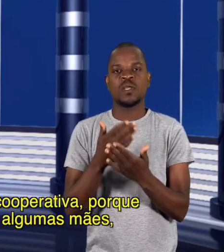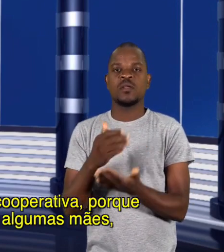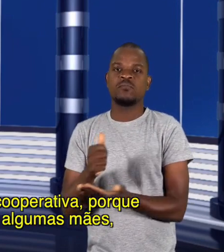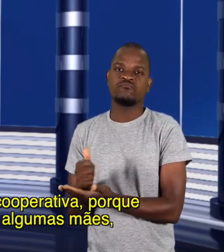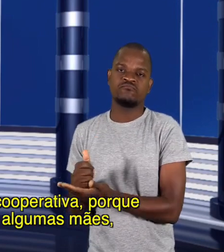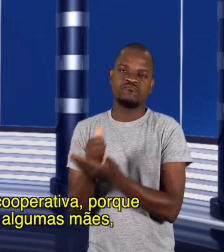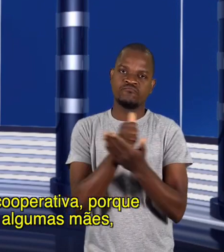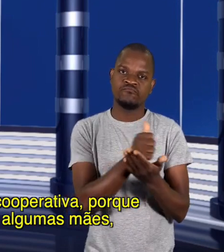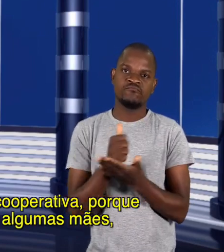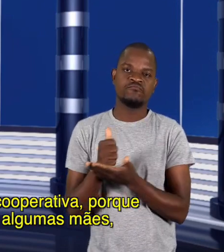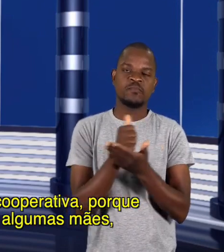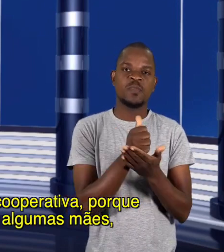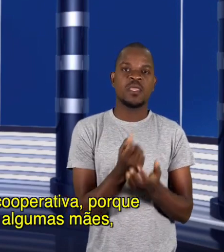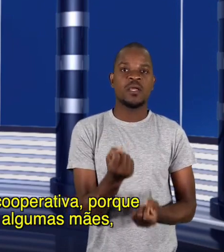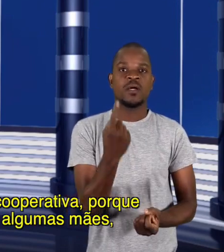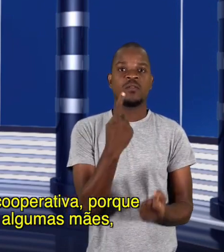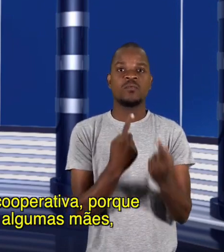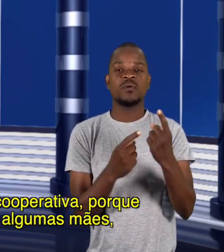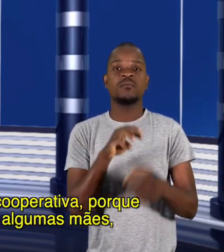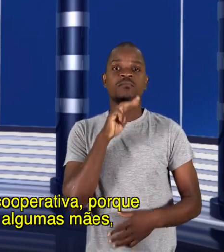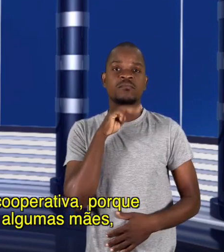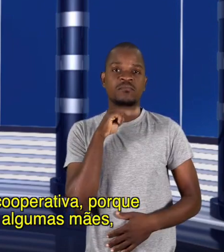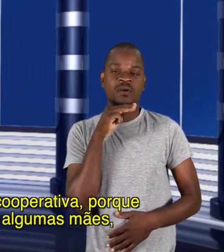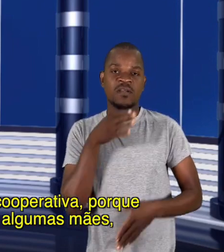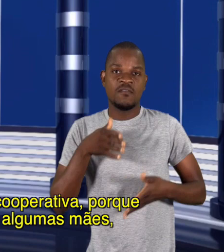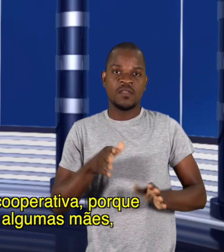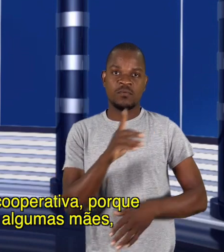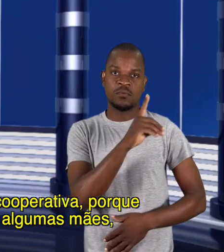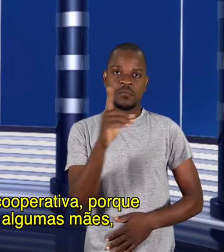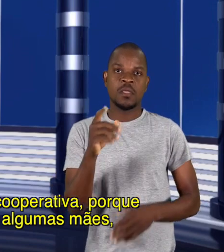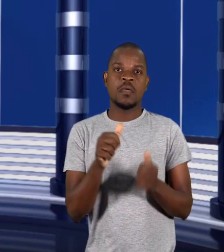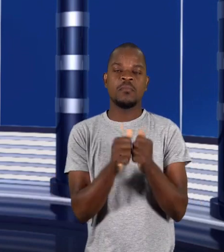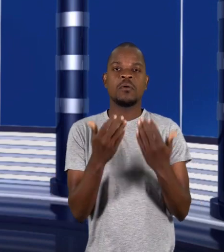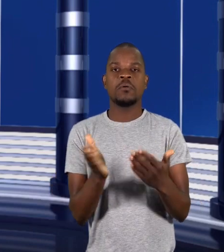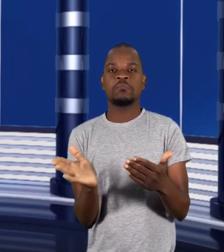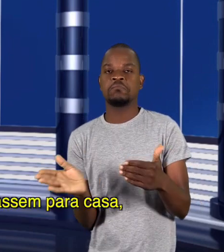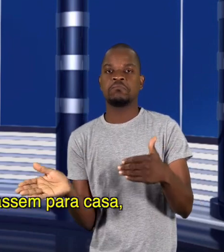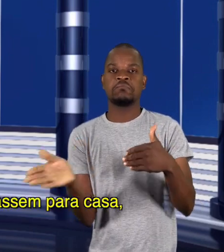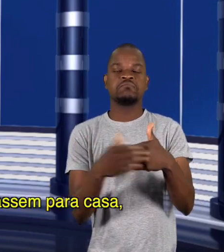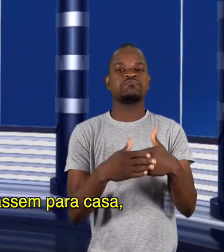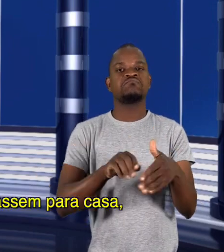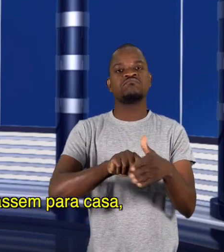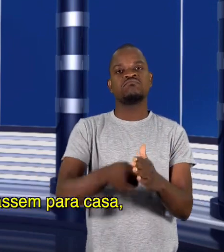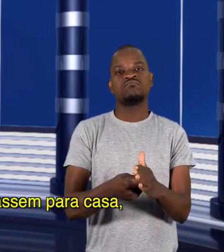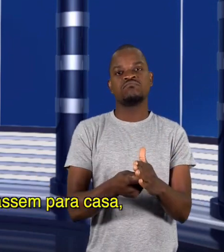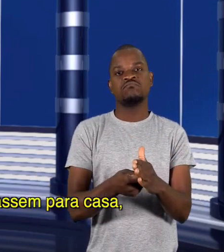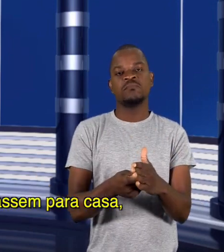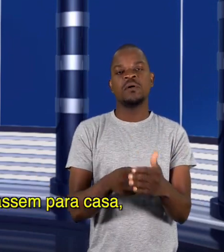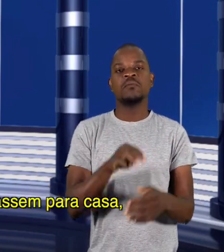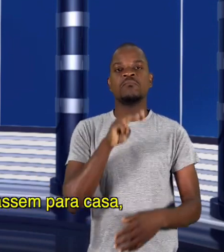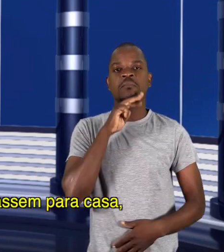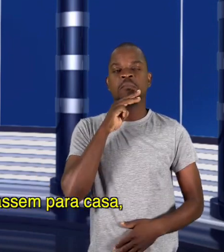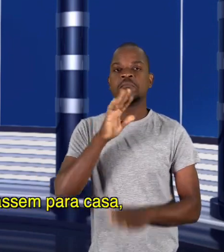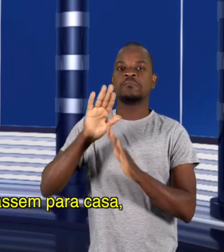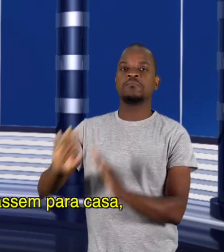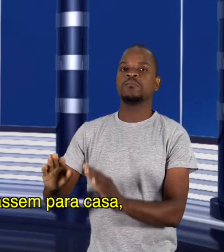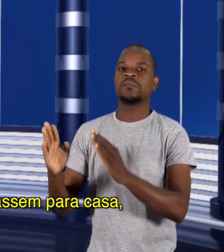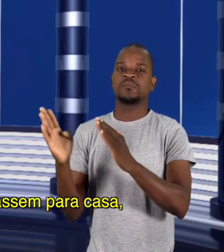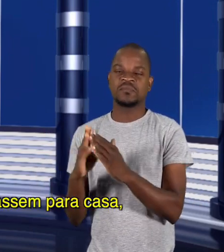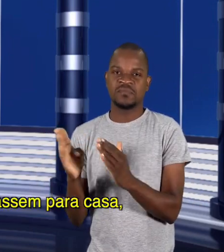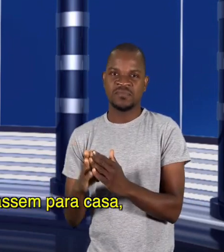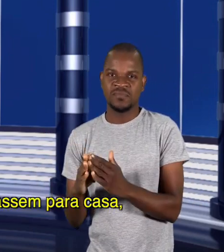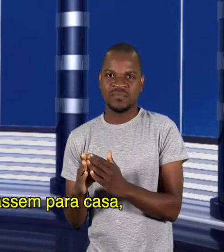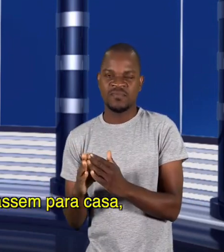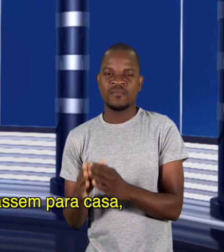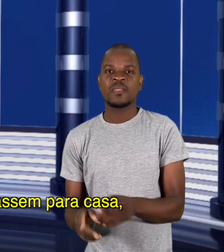cooperativa, porque nós também respondíamos à parte do sustento de algumas mães. Então, tivemos, infelizmente, que fechar, o que fez com que algumas